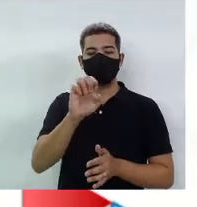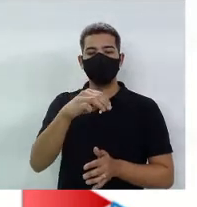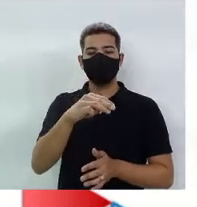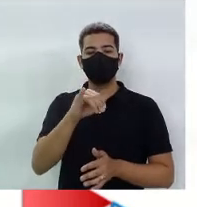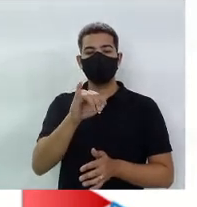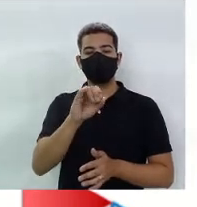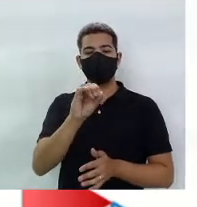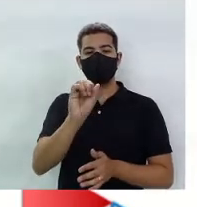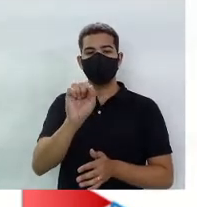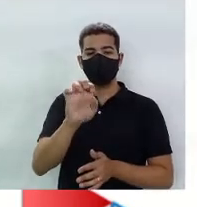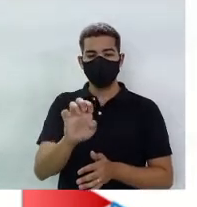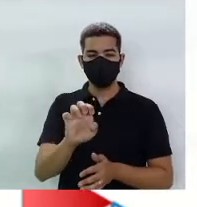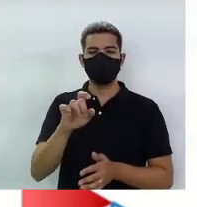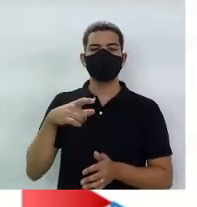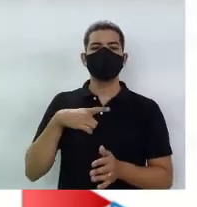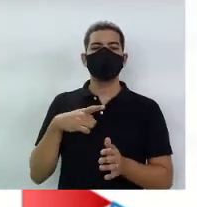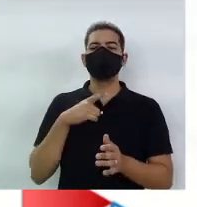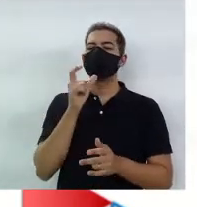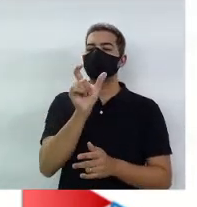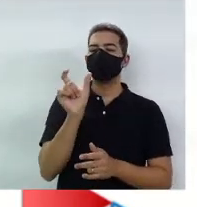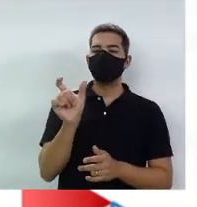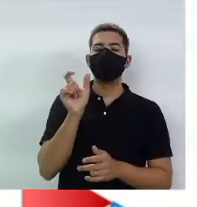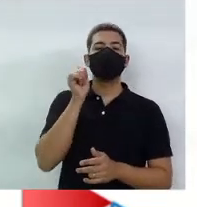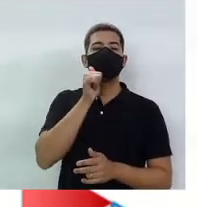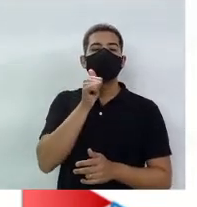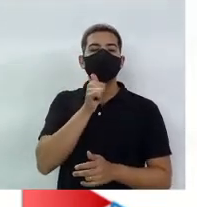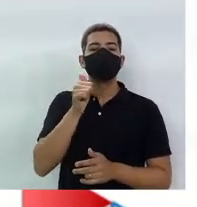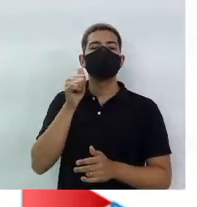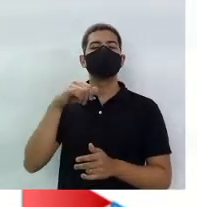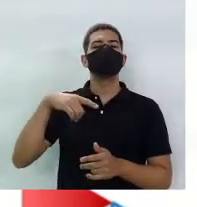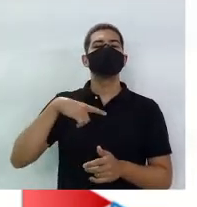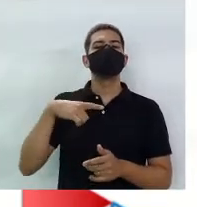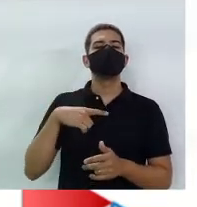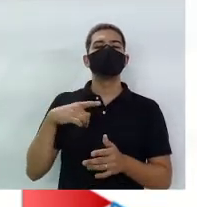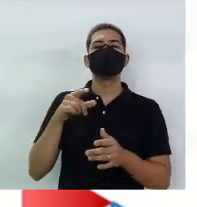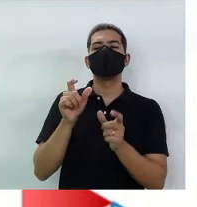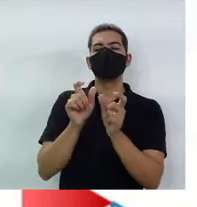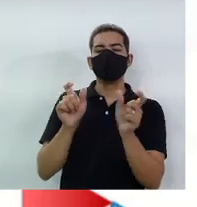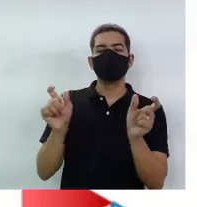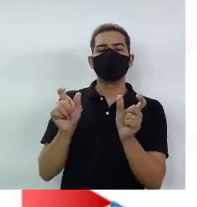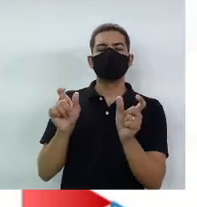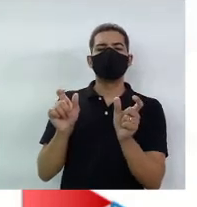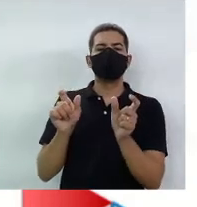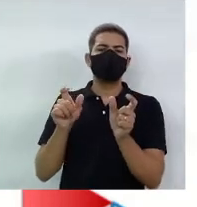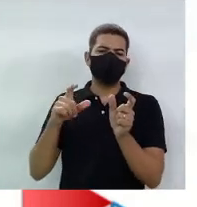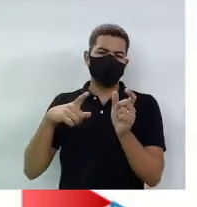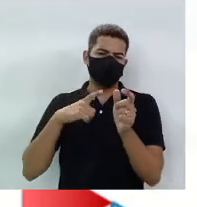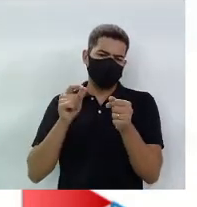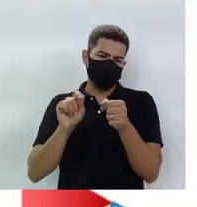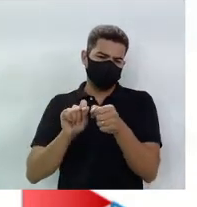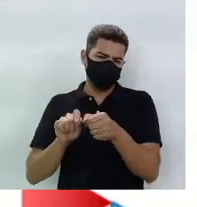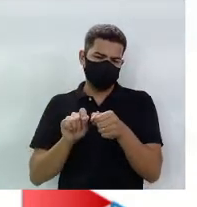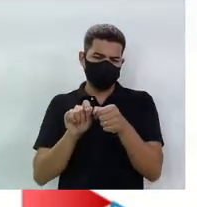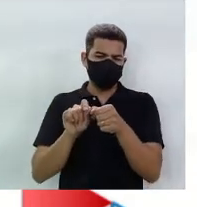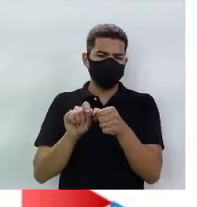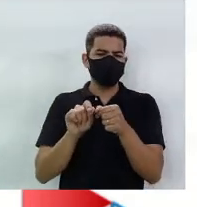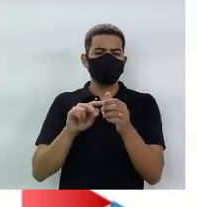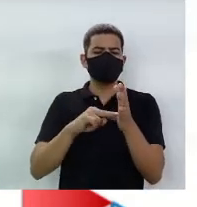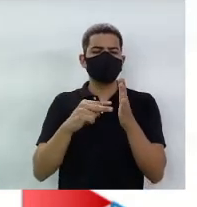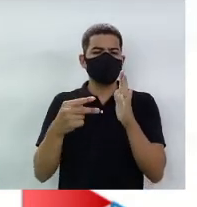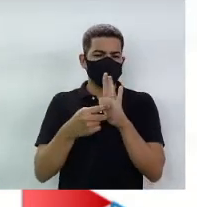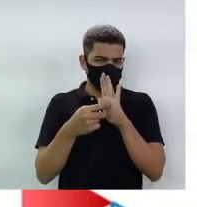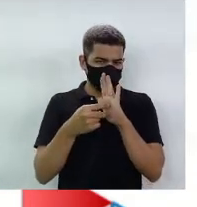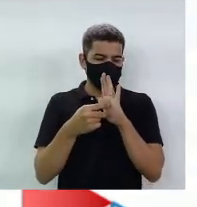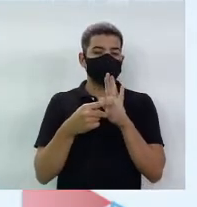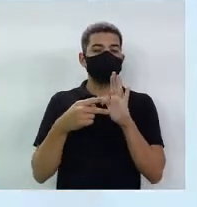um substantivo feminino e é o processo de significação e de produção de significados.